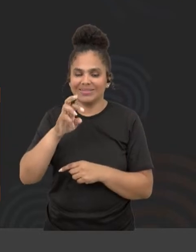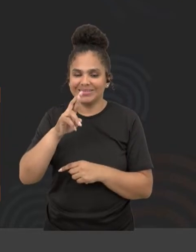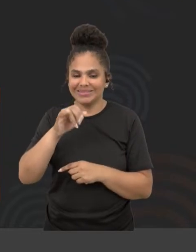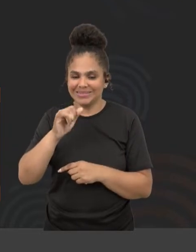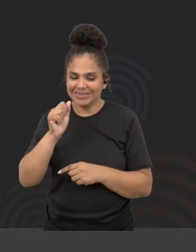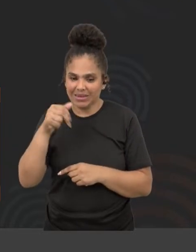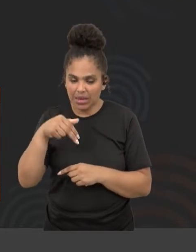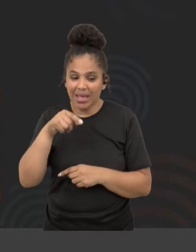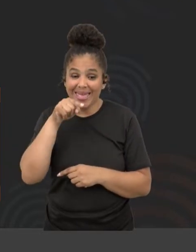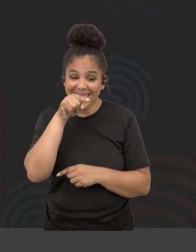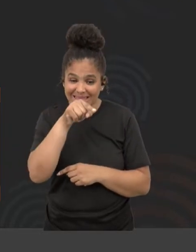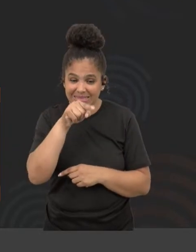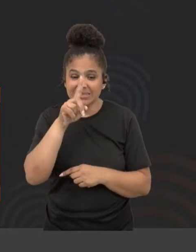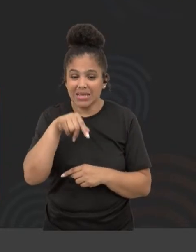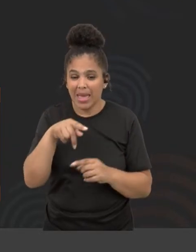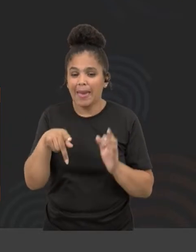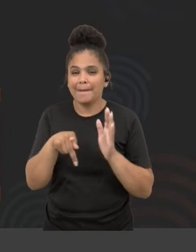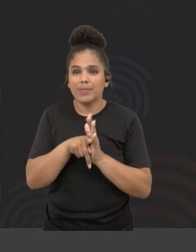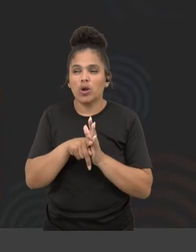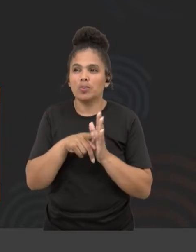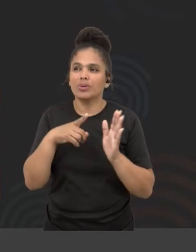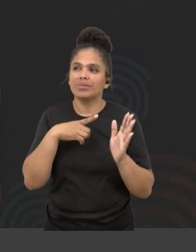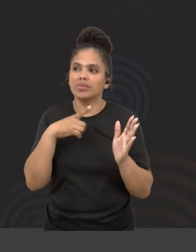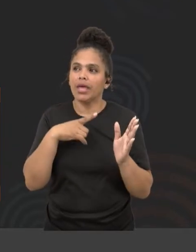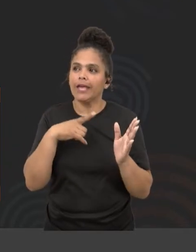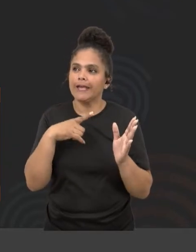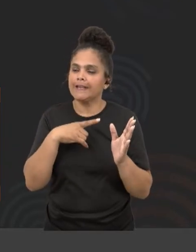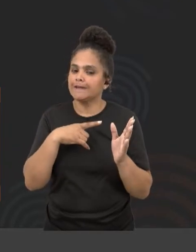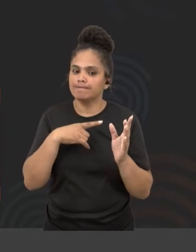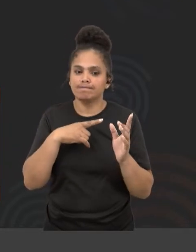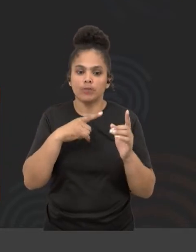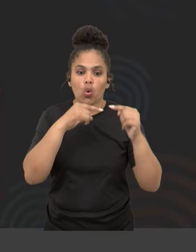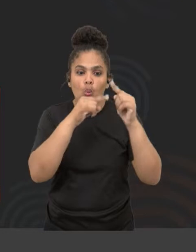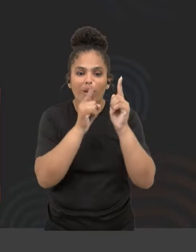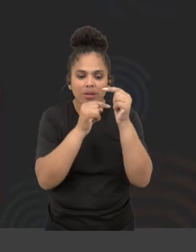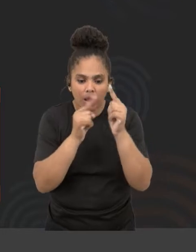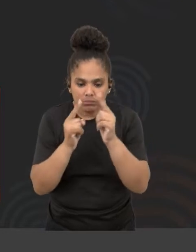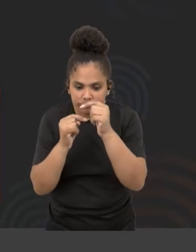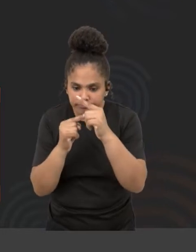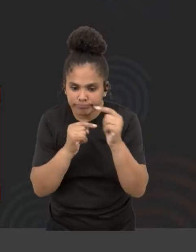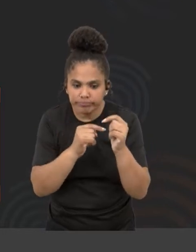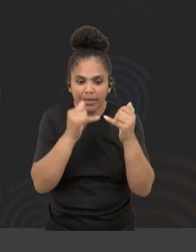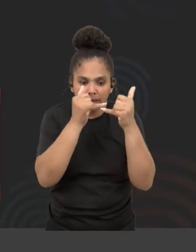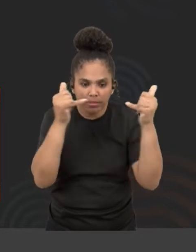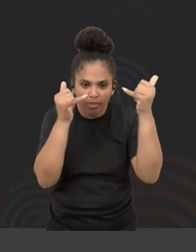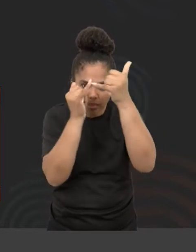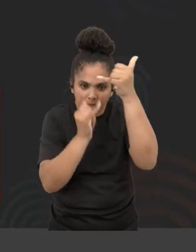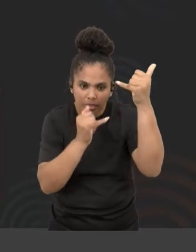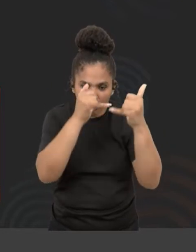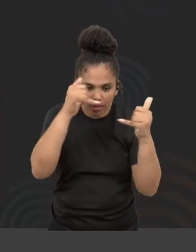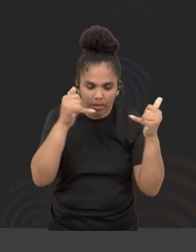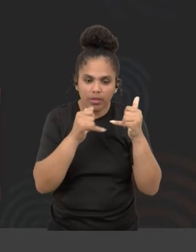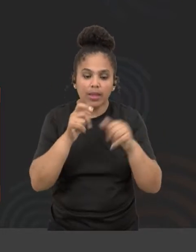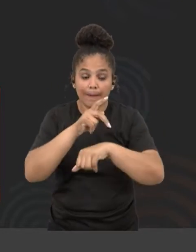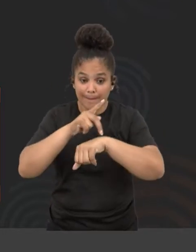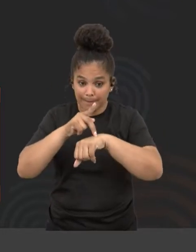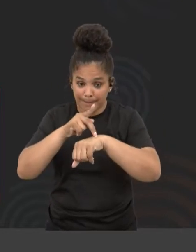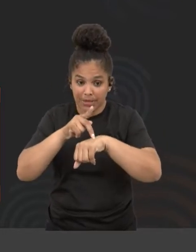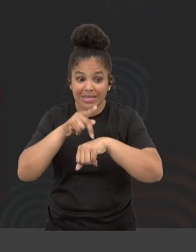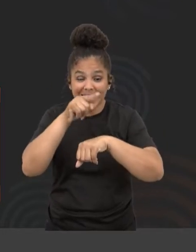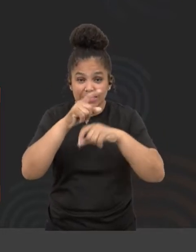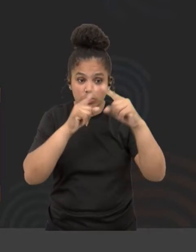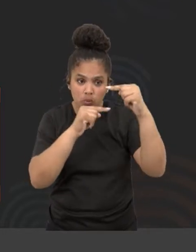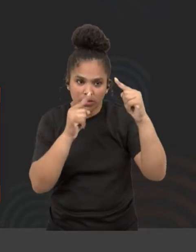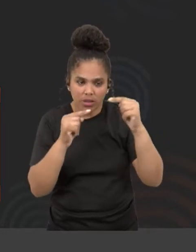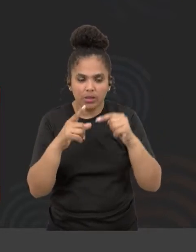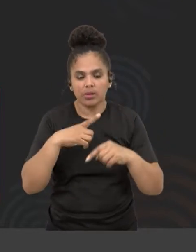ele consiste em vários quadrados, né, recortados por linhas pretas, e esses quadrados